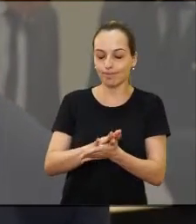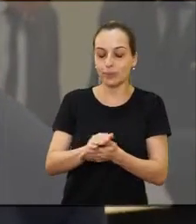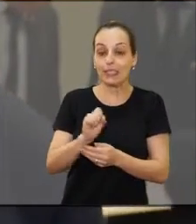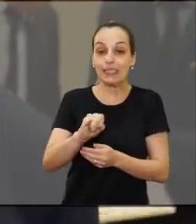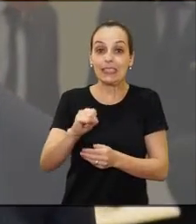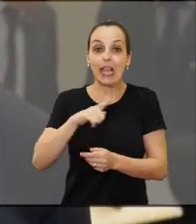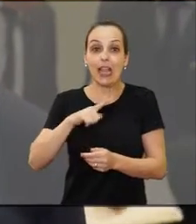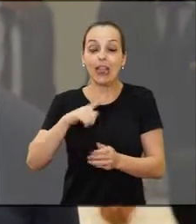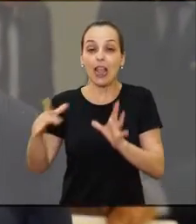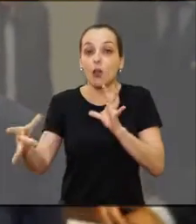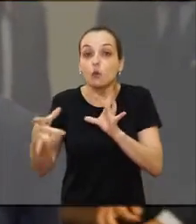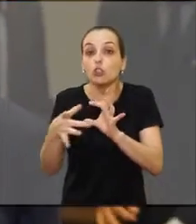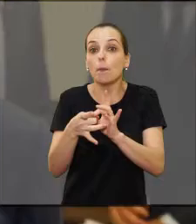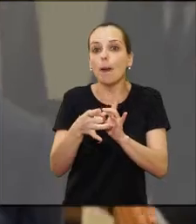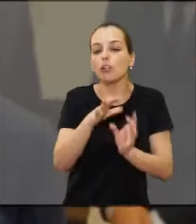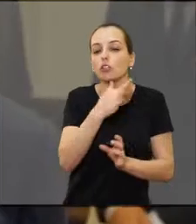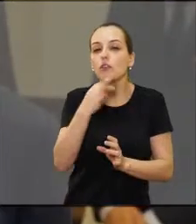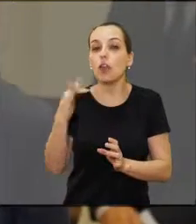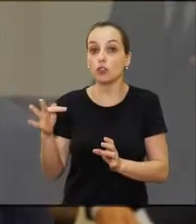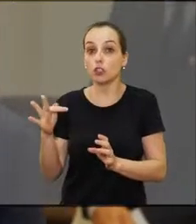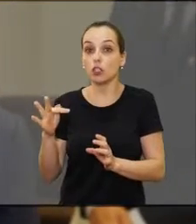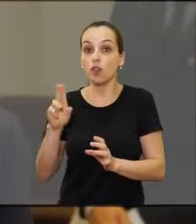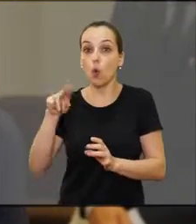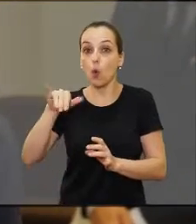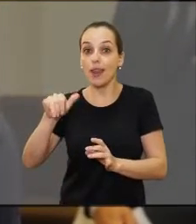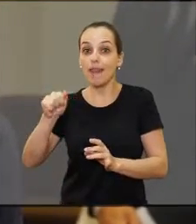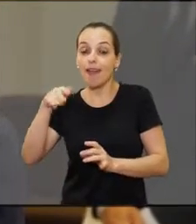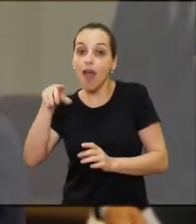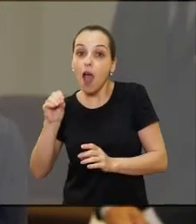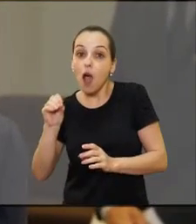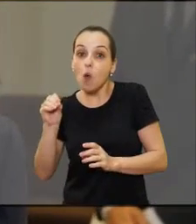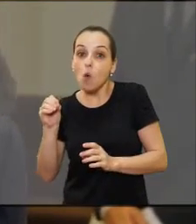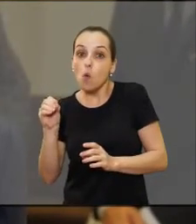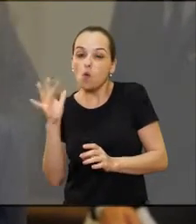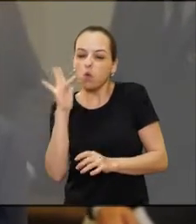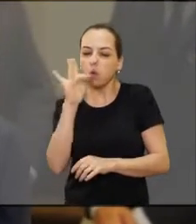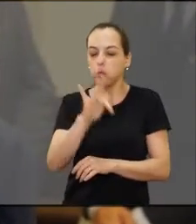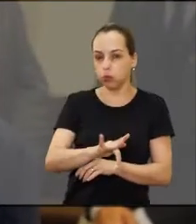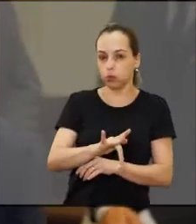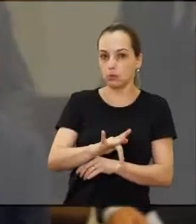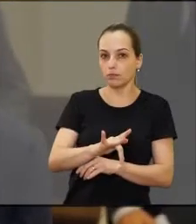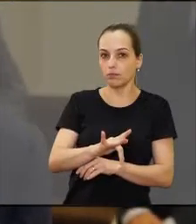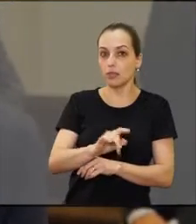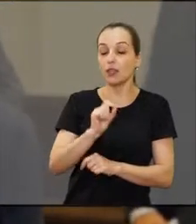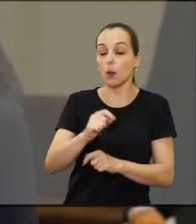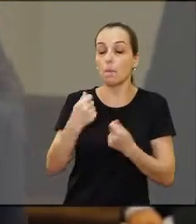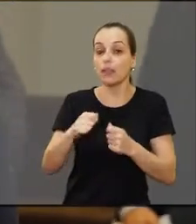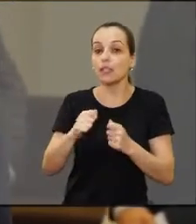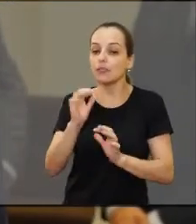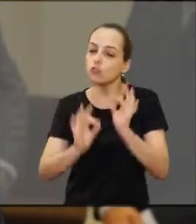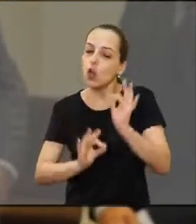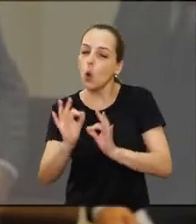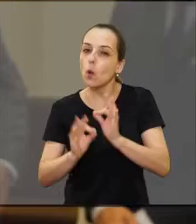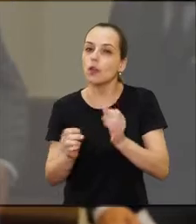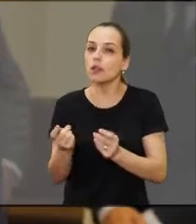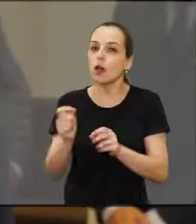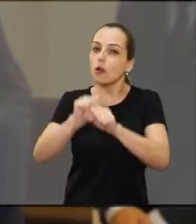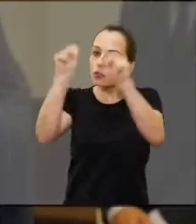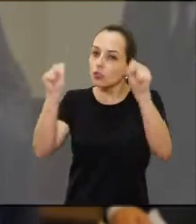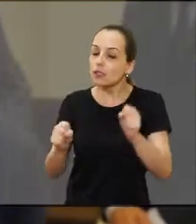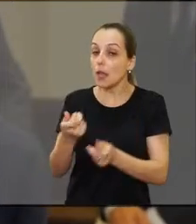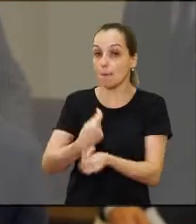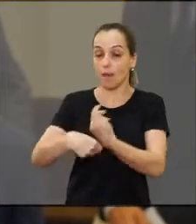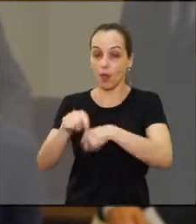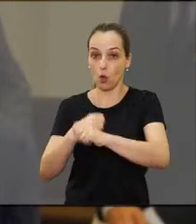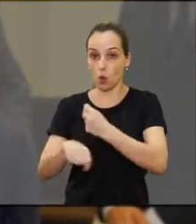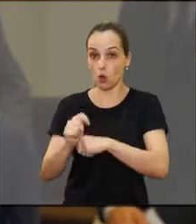você fizer um pacto federativo, se você distribuir a receita, a União quebra. Então, nós temos que começar mexendo no sistema econômico e entender por